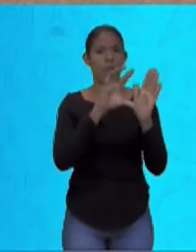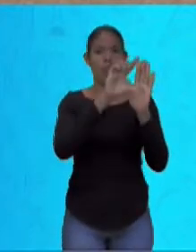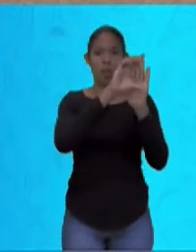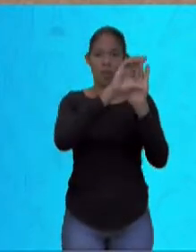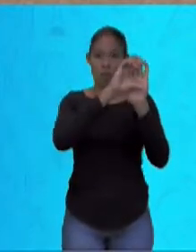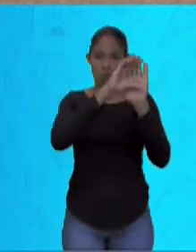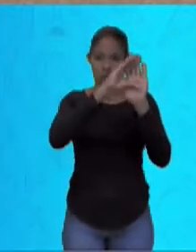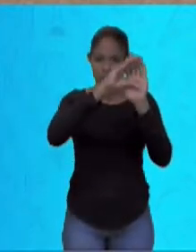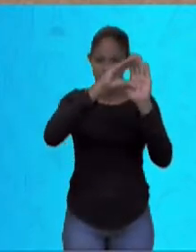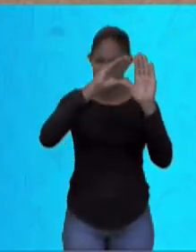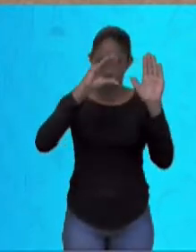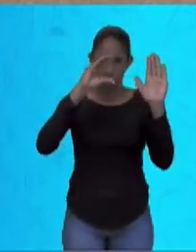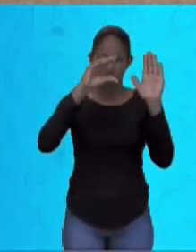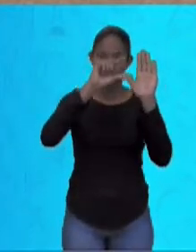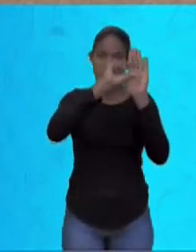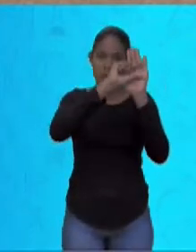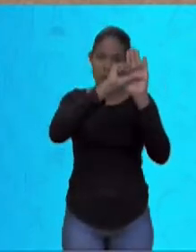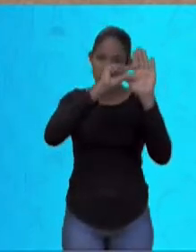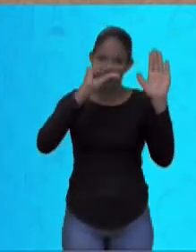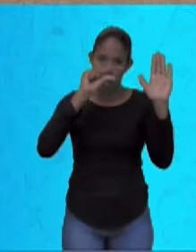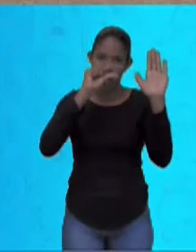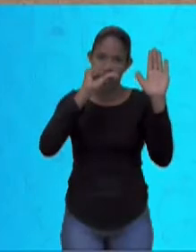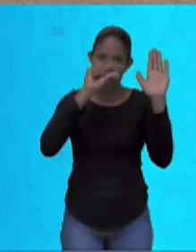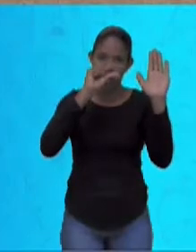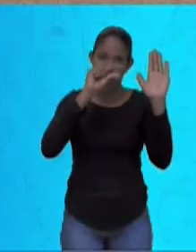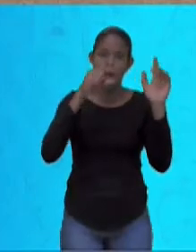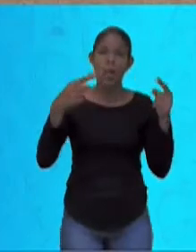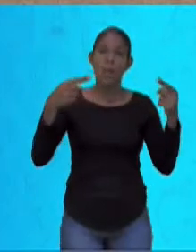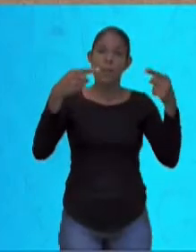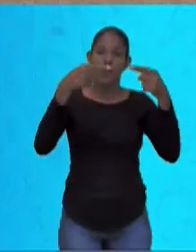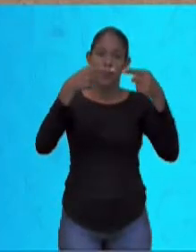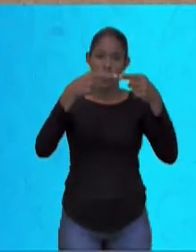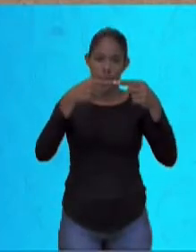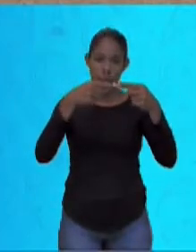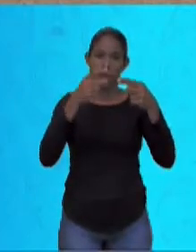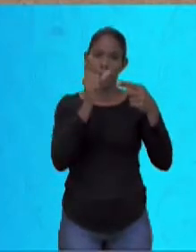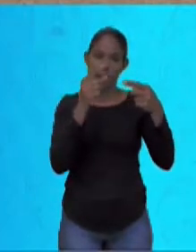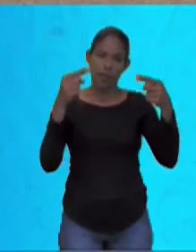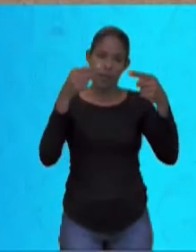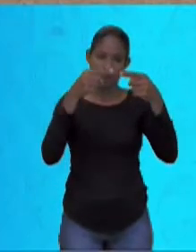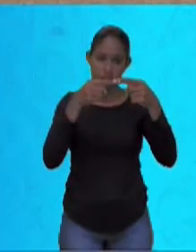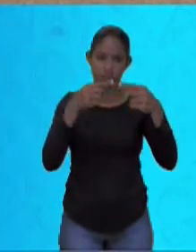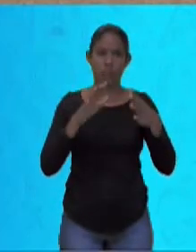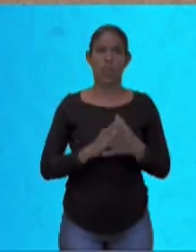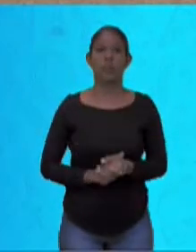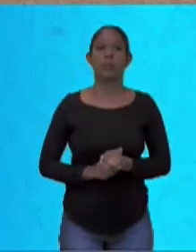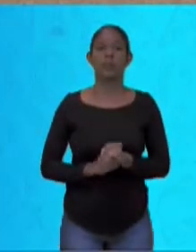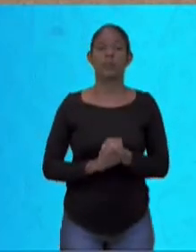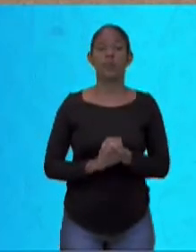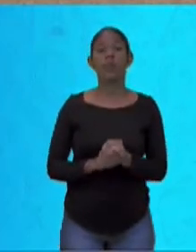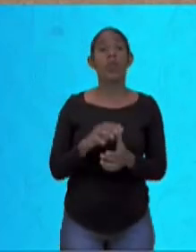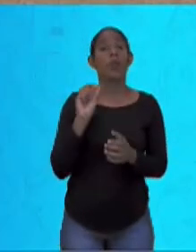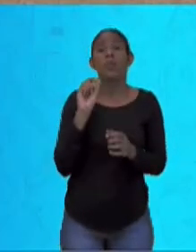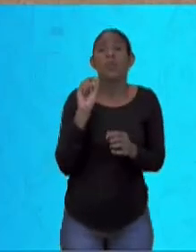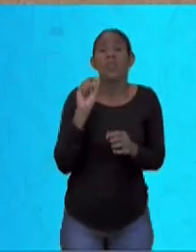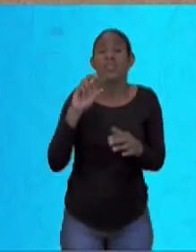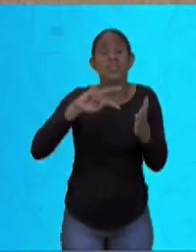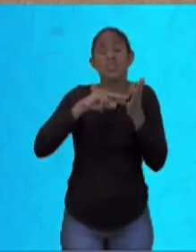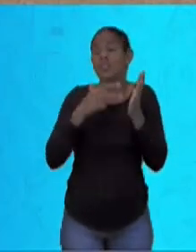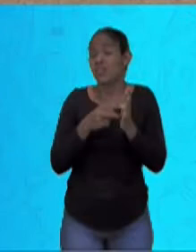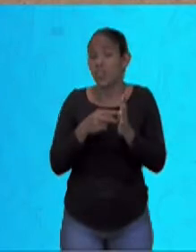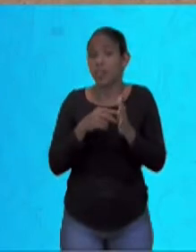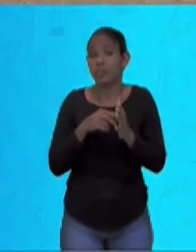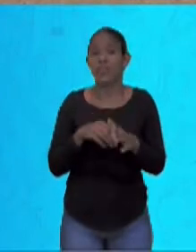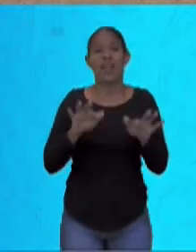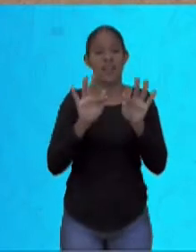Verso, estrofes. É muito simples, estudantes. Para cada linha, eu tenho um